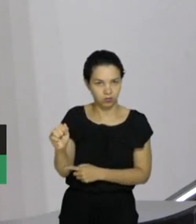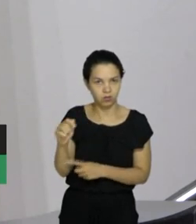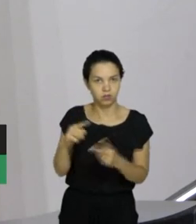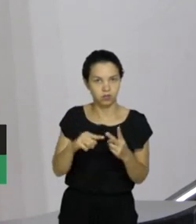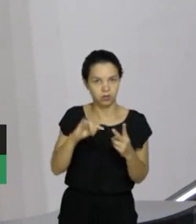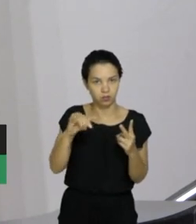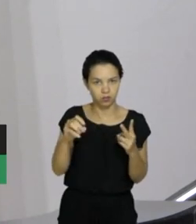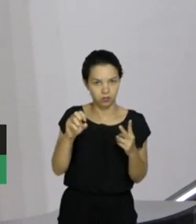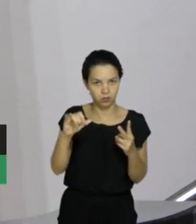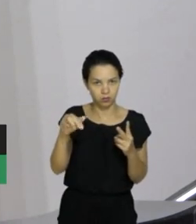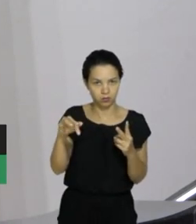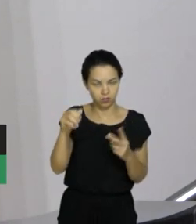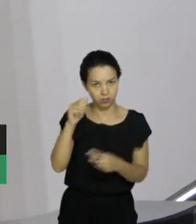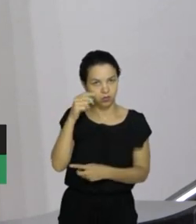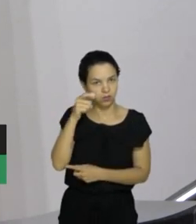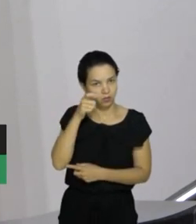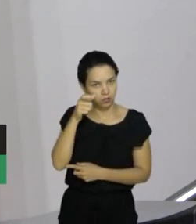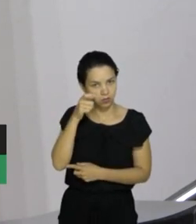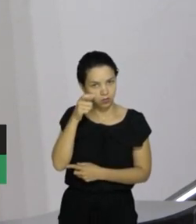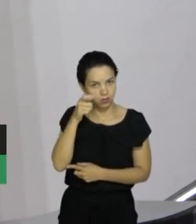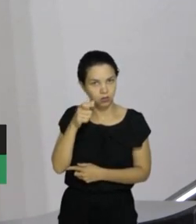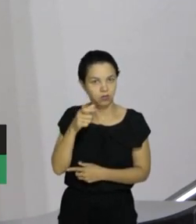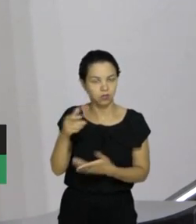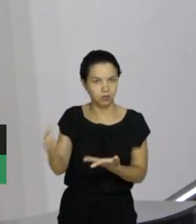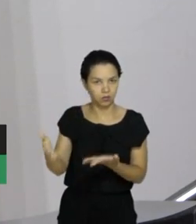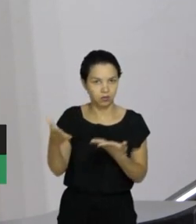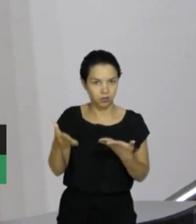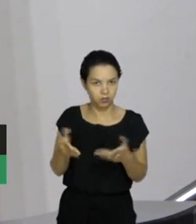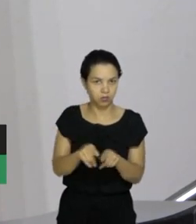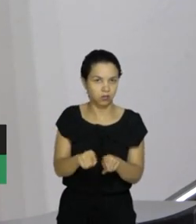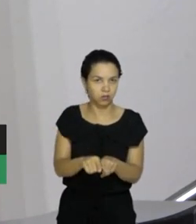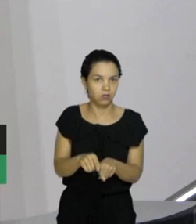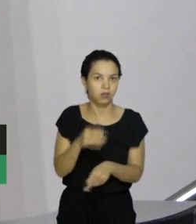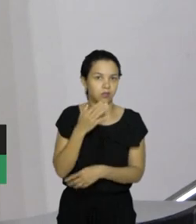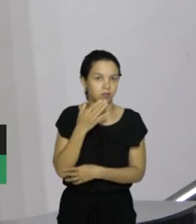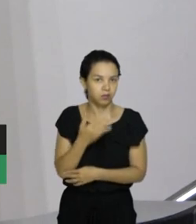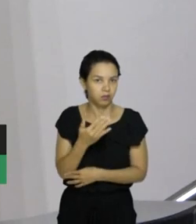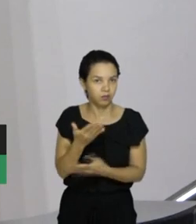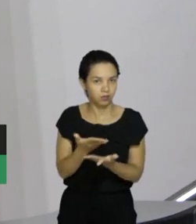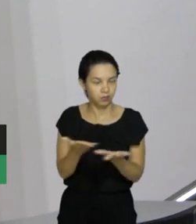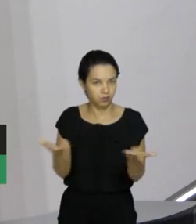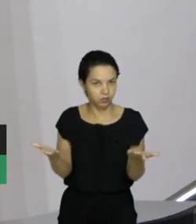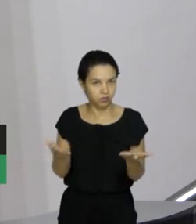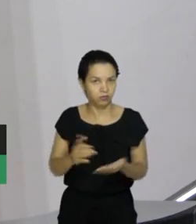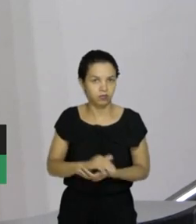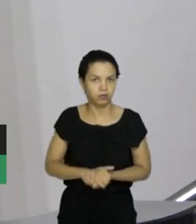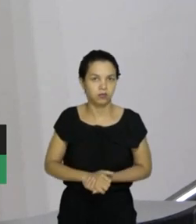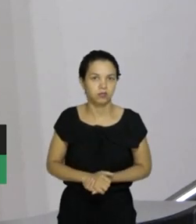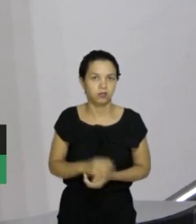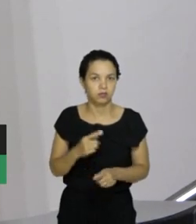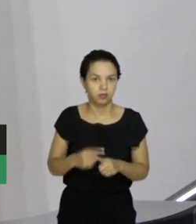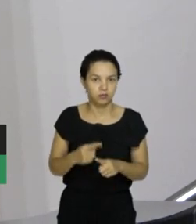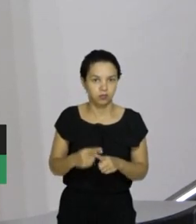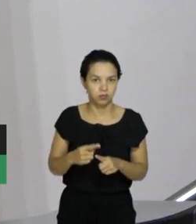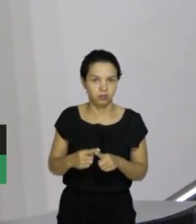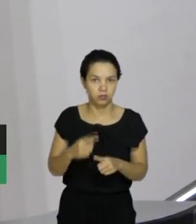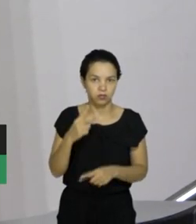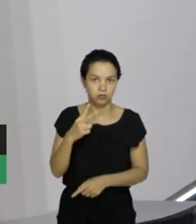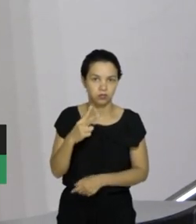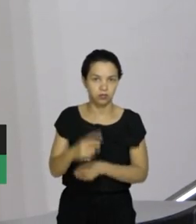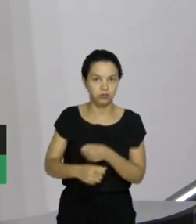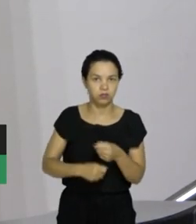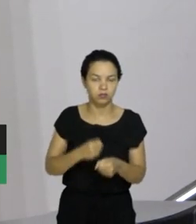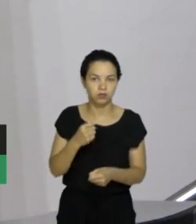e mais do que um convite é um pedido é um pedido vocês porque com dois anos completos